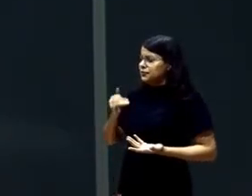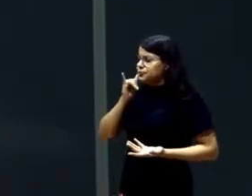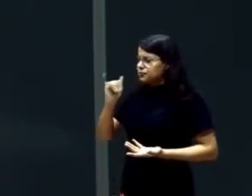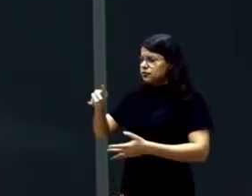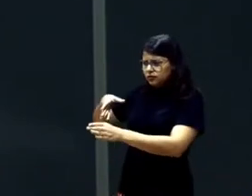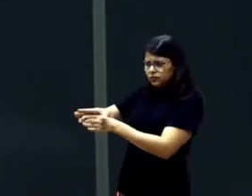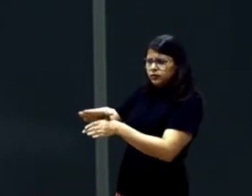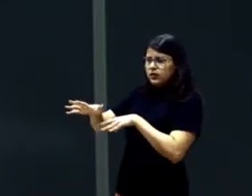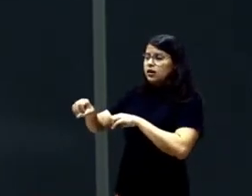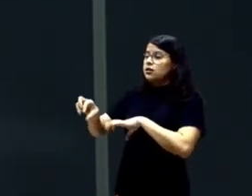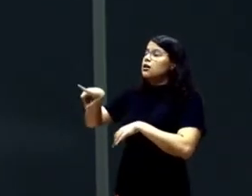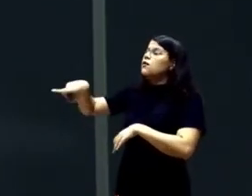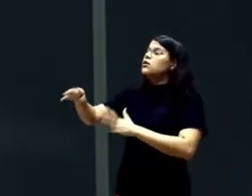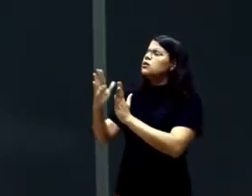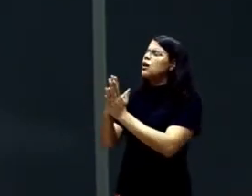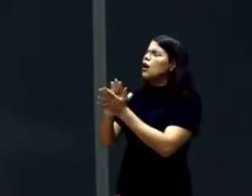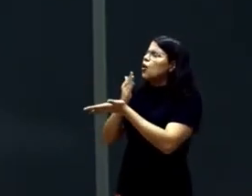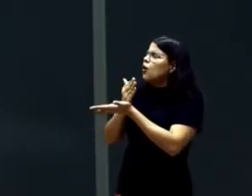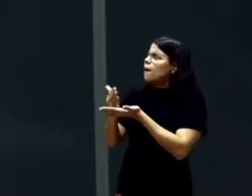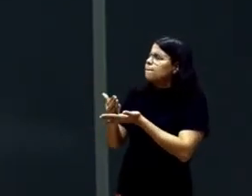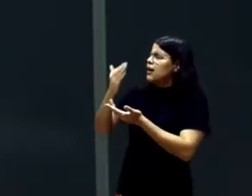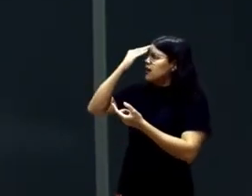O quanto nós temos para agradecer.